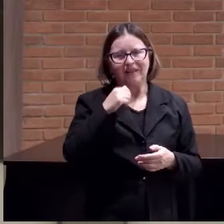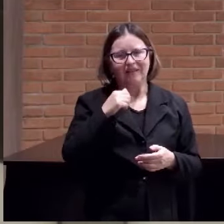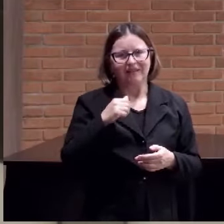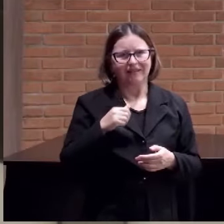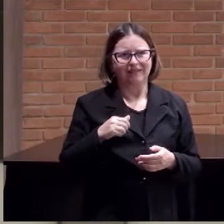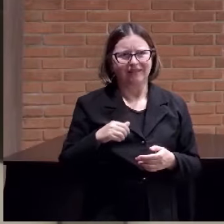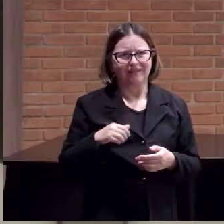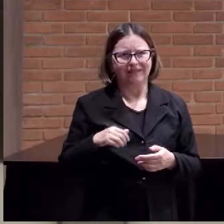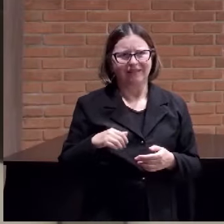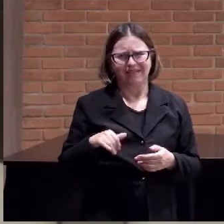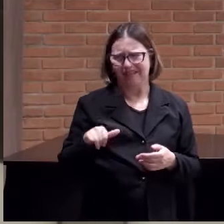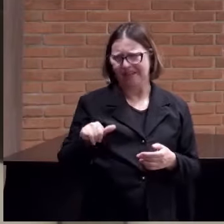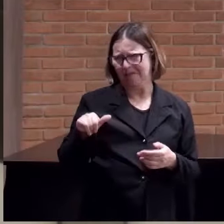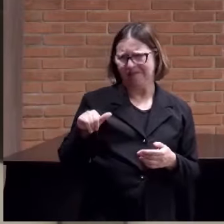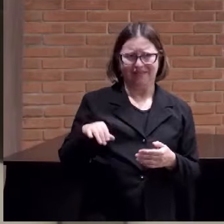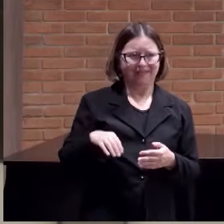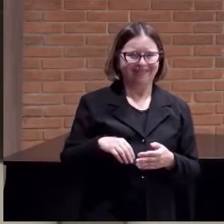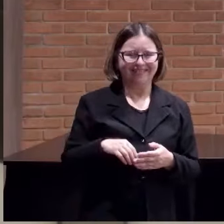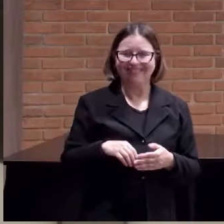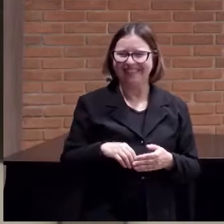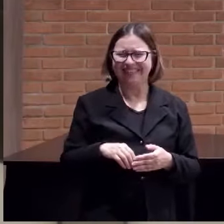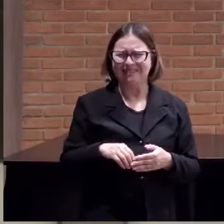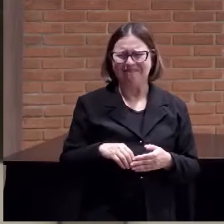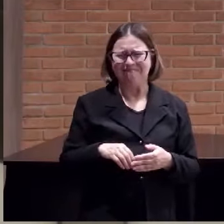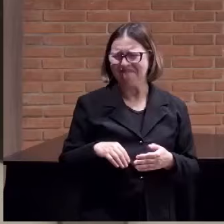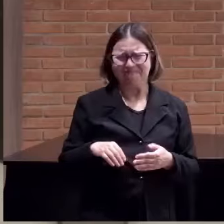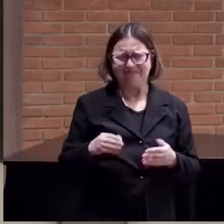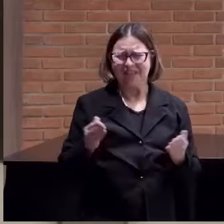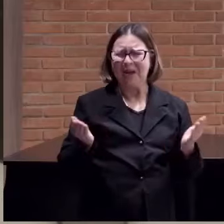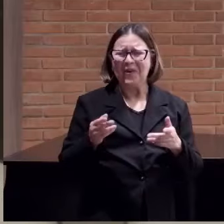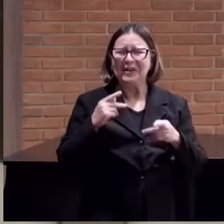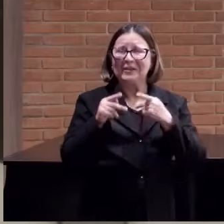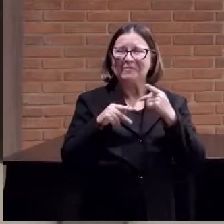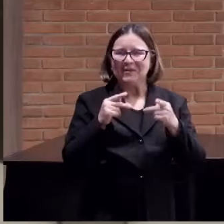Então, ninguém. Não sobra ninguém aqui.